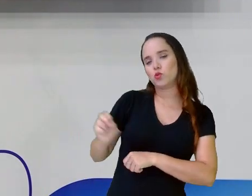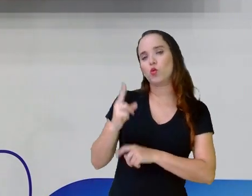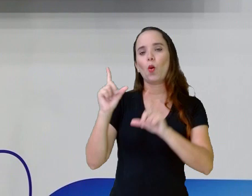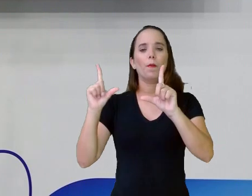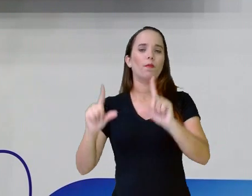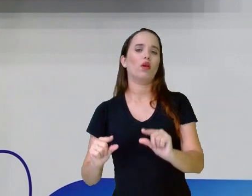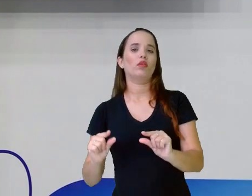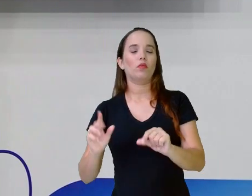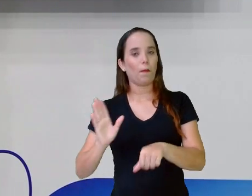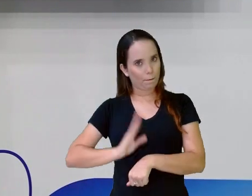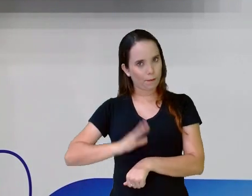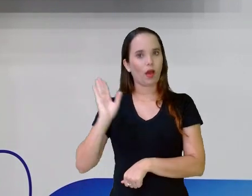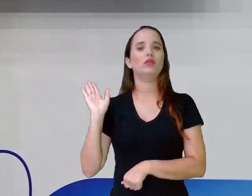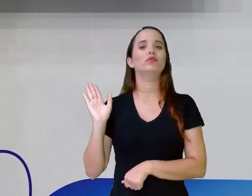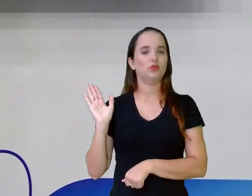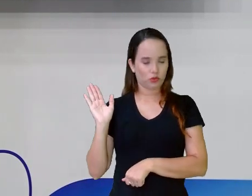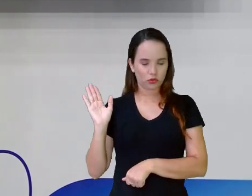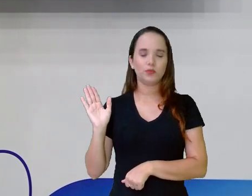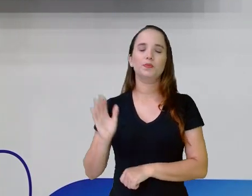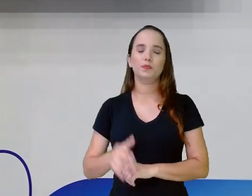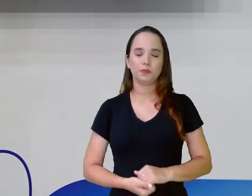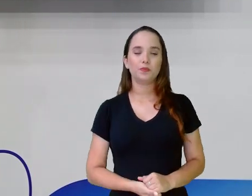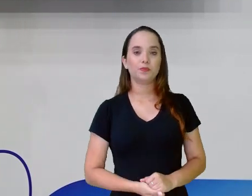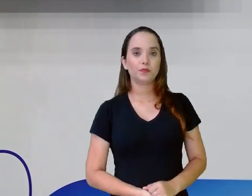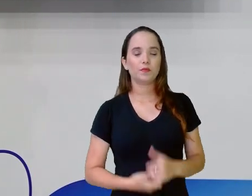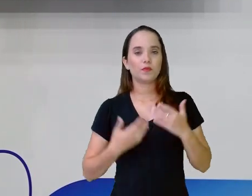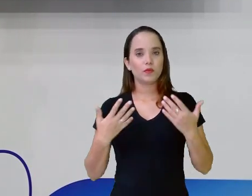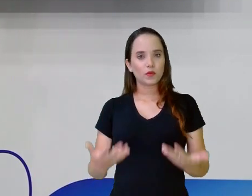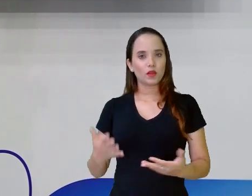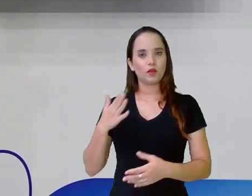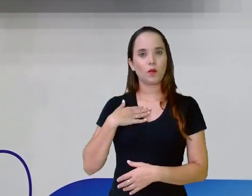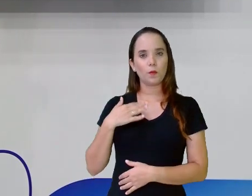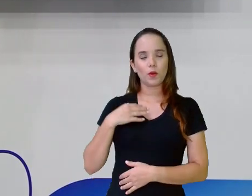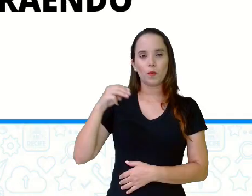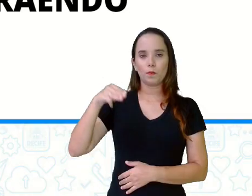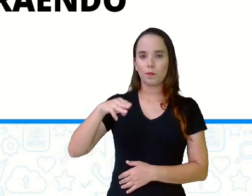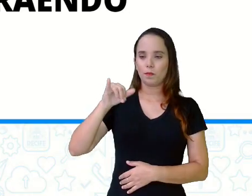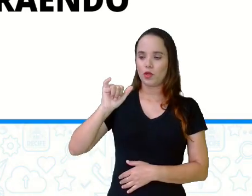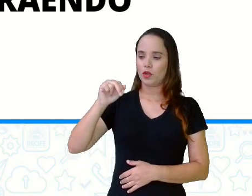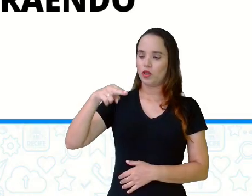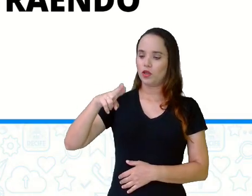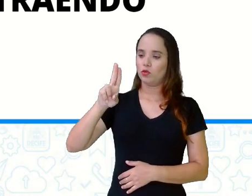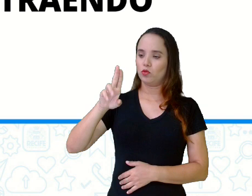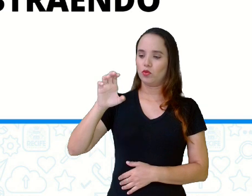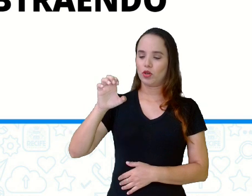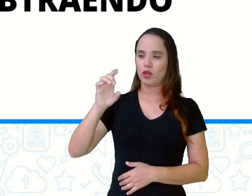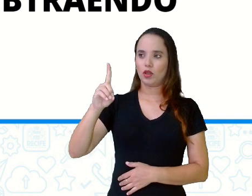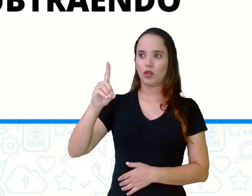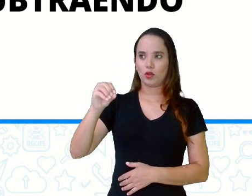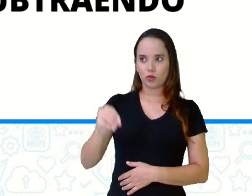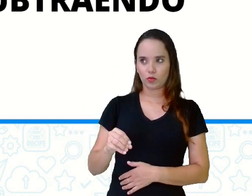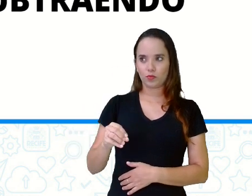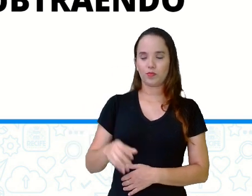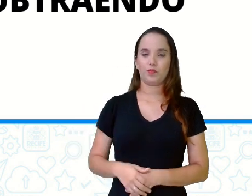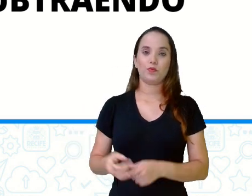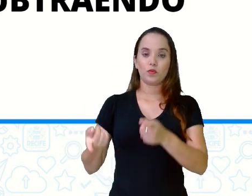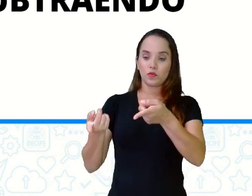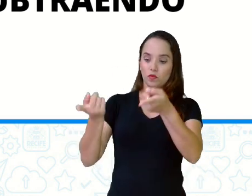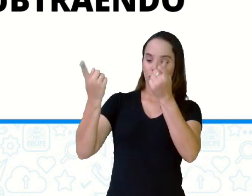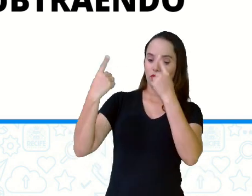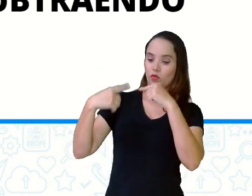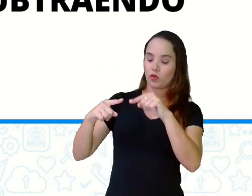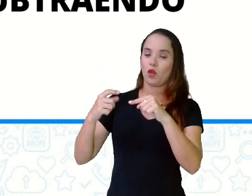A mais, com certeza. Aí vai ser o meu minuendo. O meu subtraendo será o valor do carrinho,